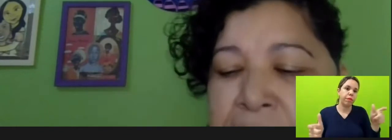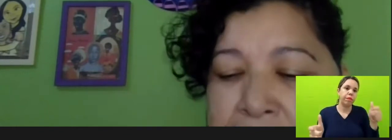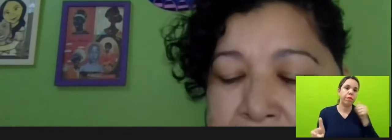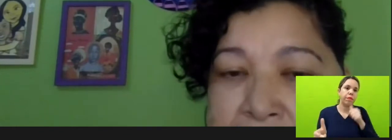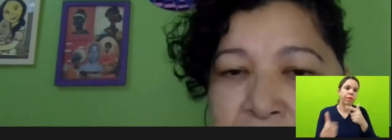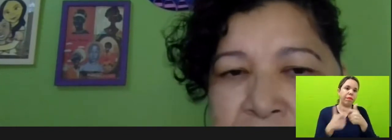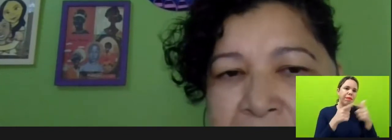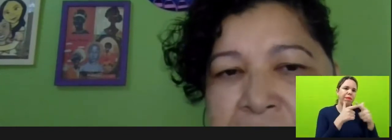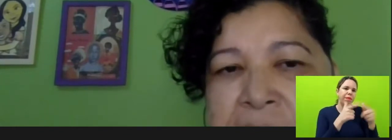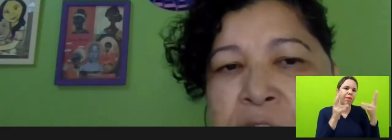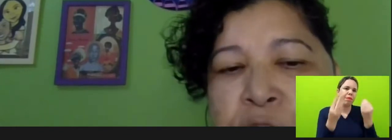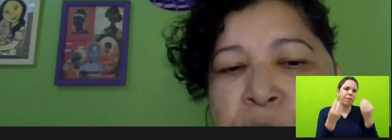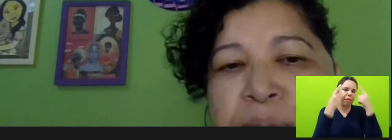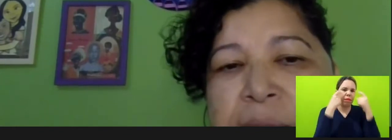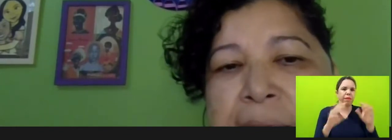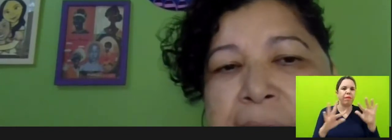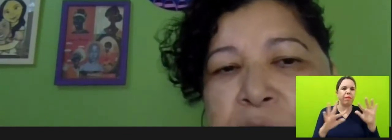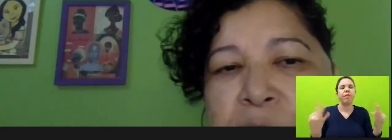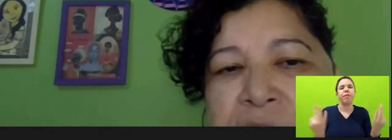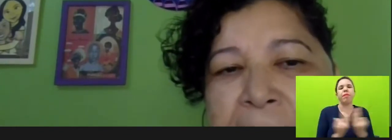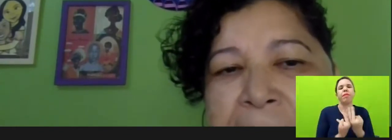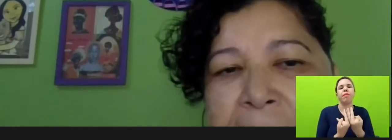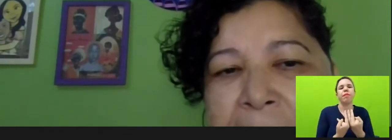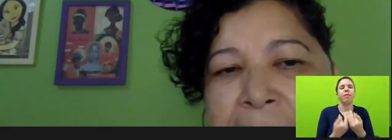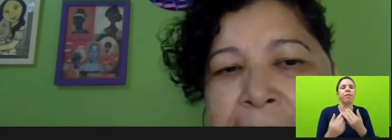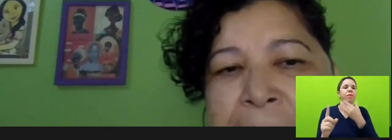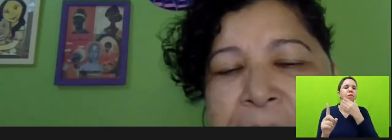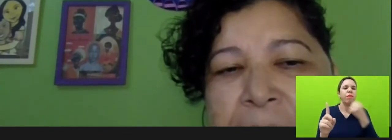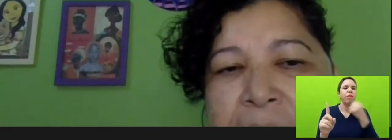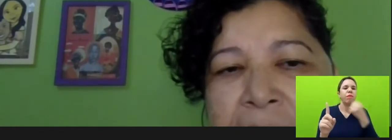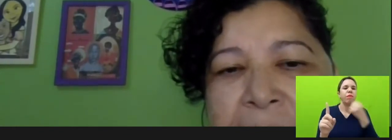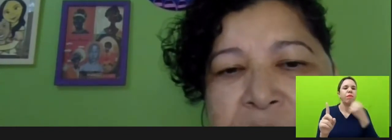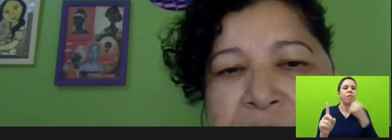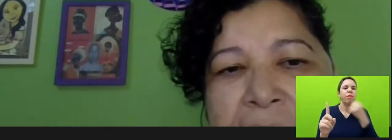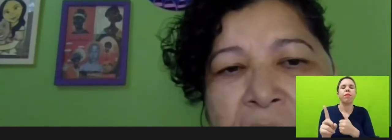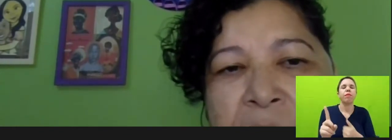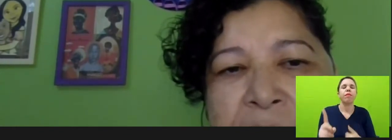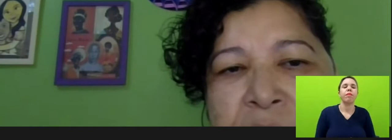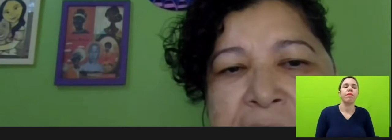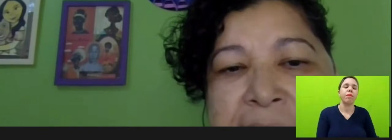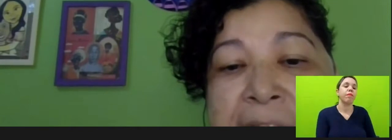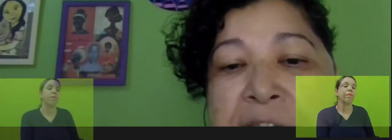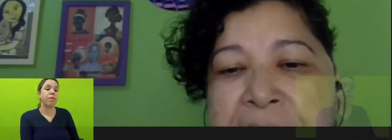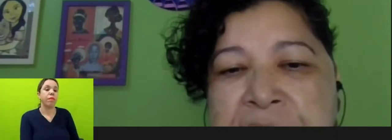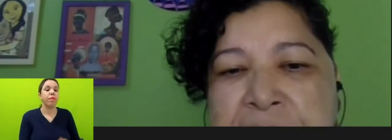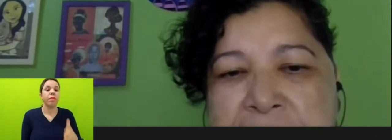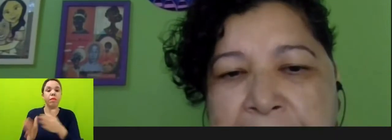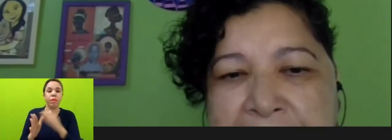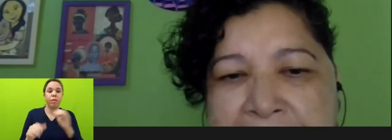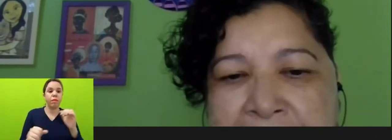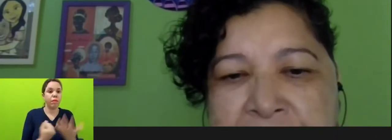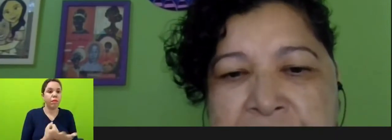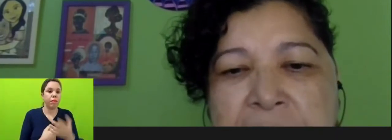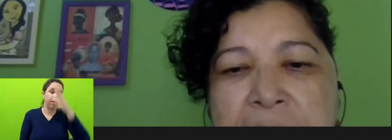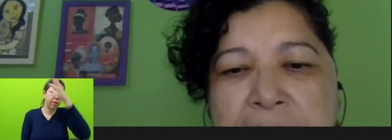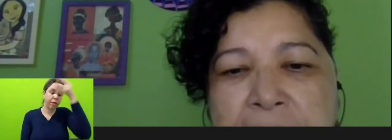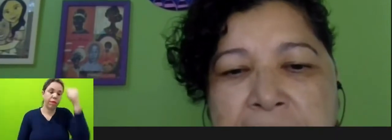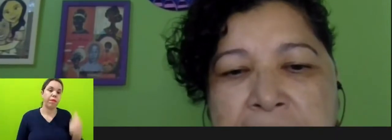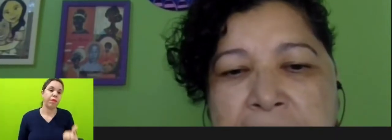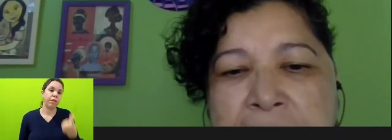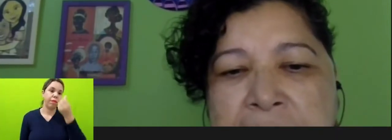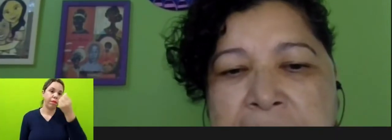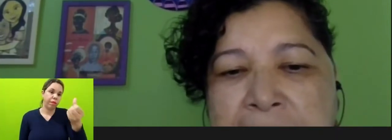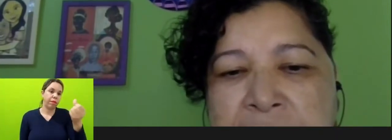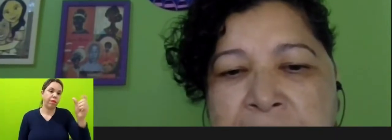doméstica e o feminicídio. Então, durante a pandemia, a Amazônia Real e mais outras seis mídias independentes,